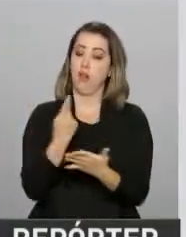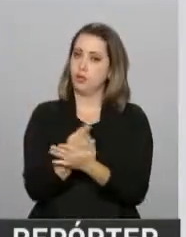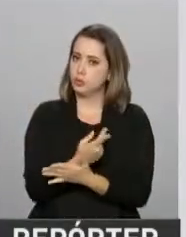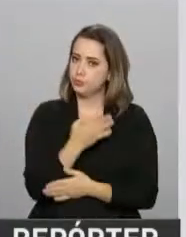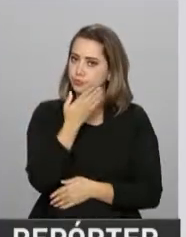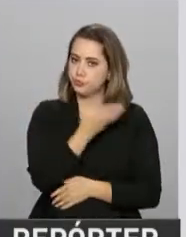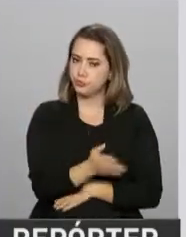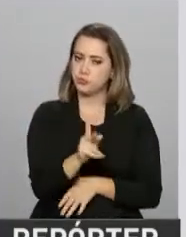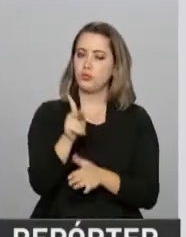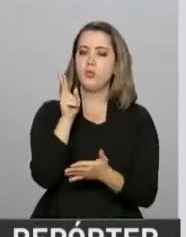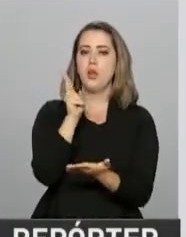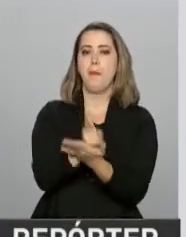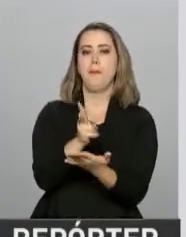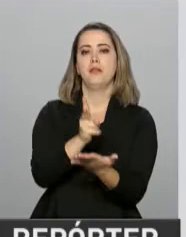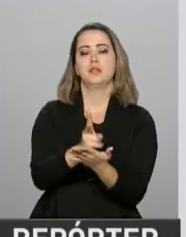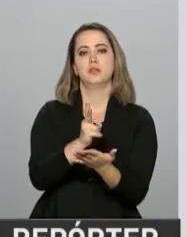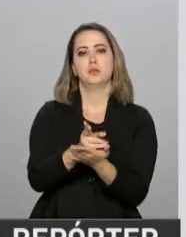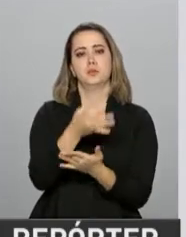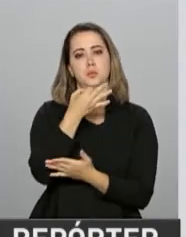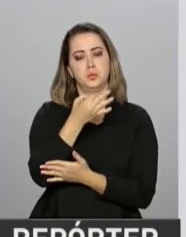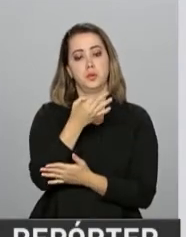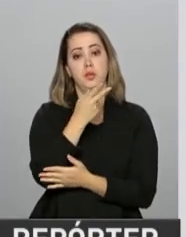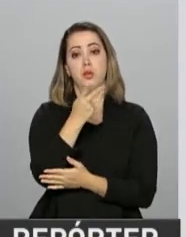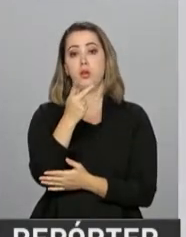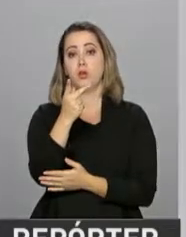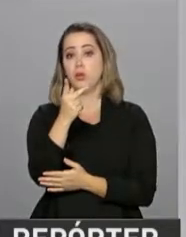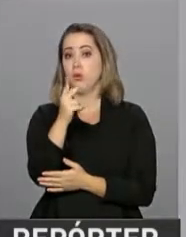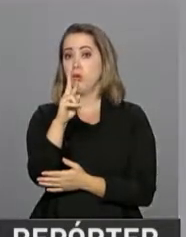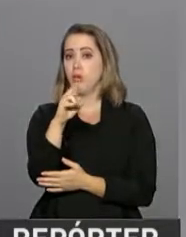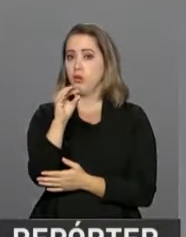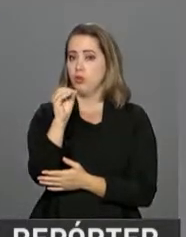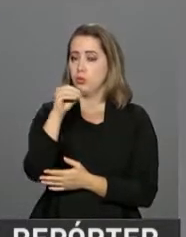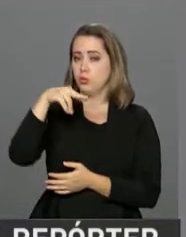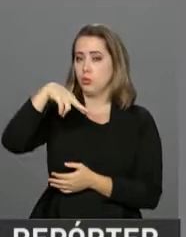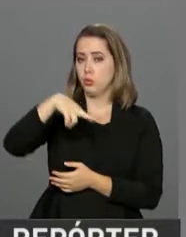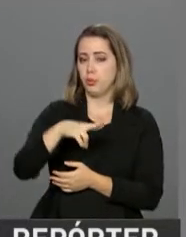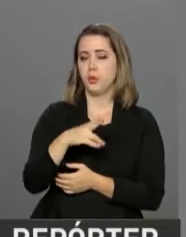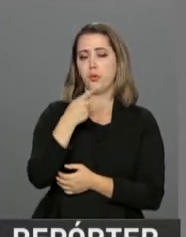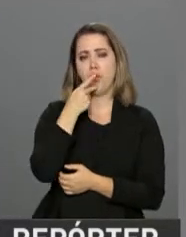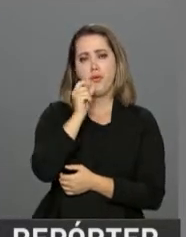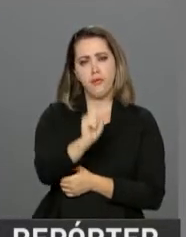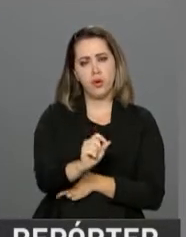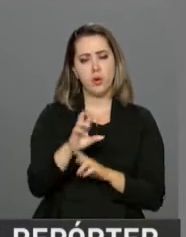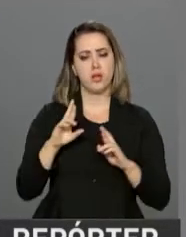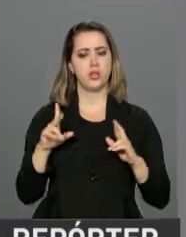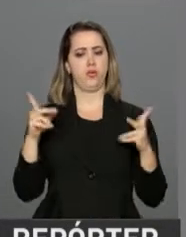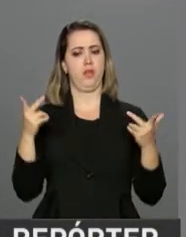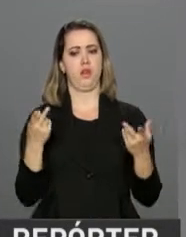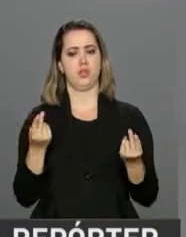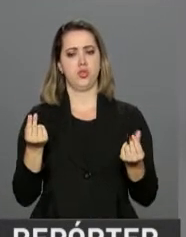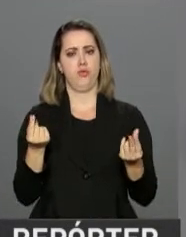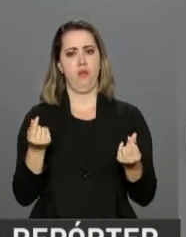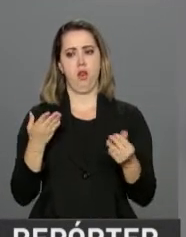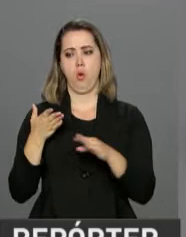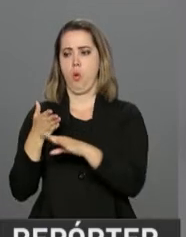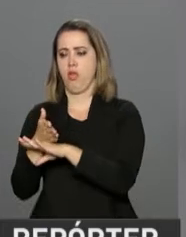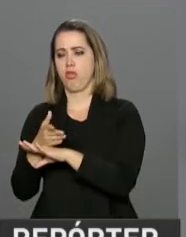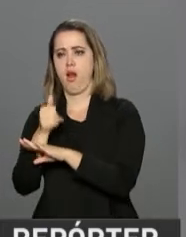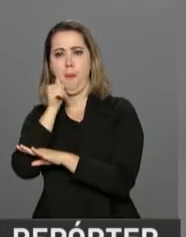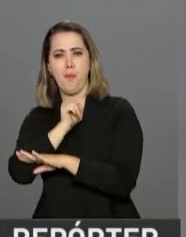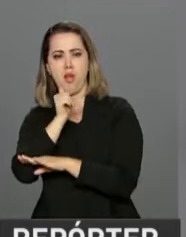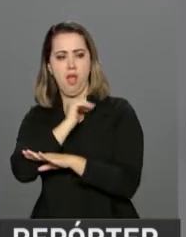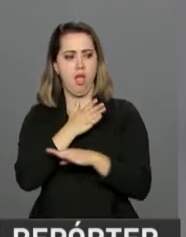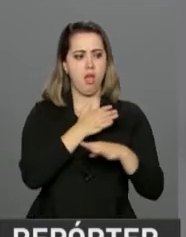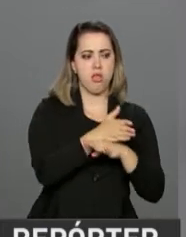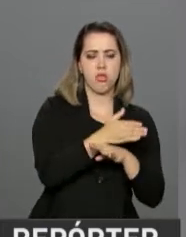de proteção e defesa do consumidor que publicou nota técnica afirmando que a diferenciação de preços para homens e mulheres